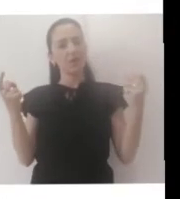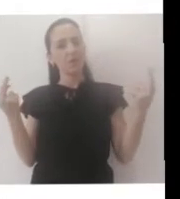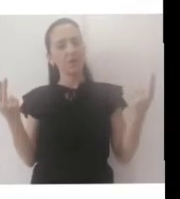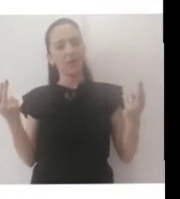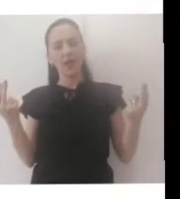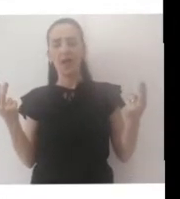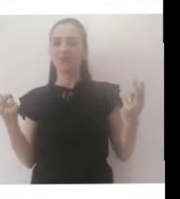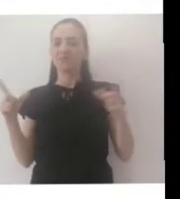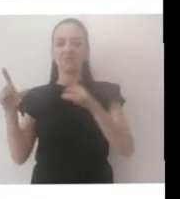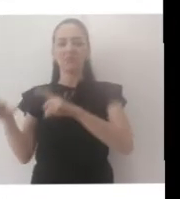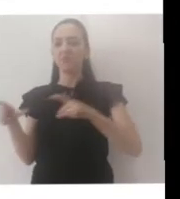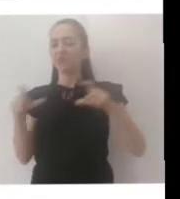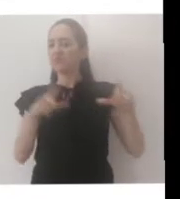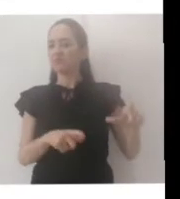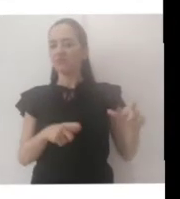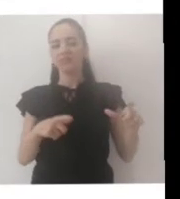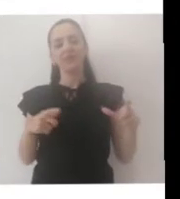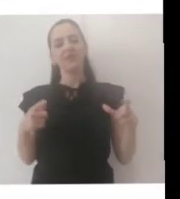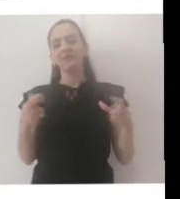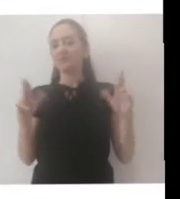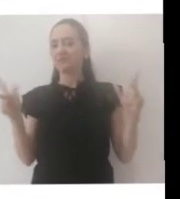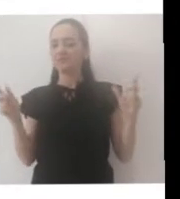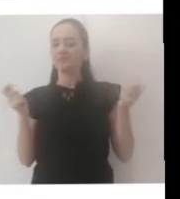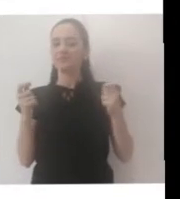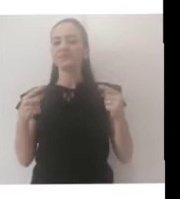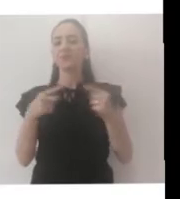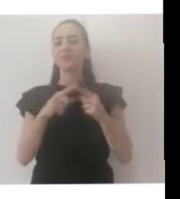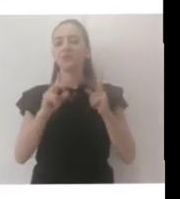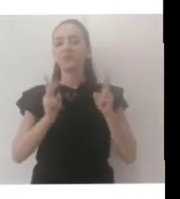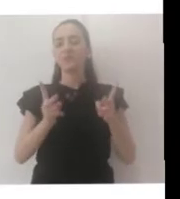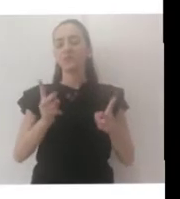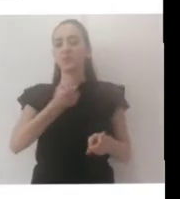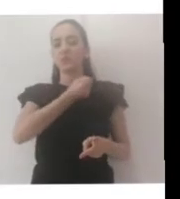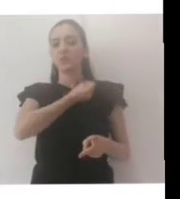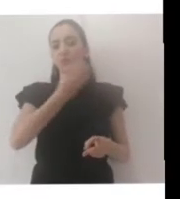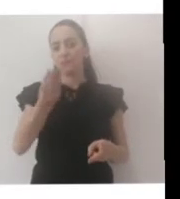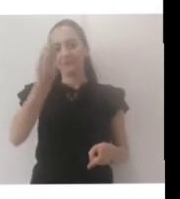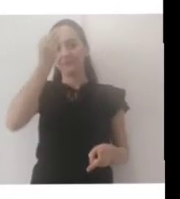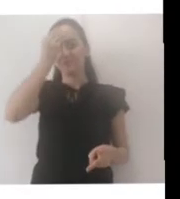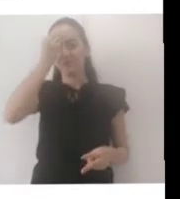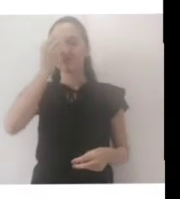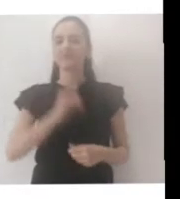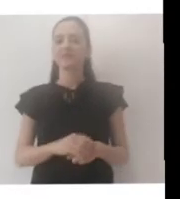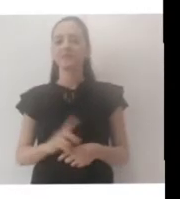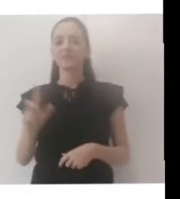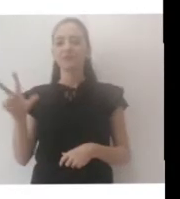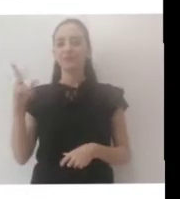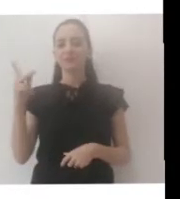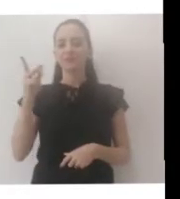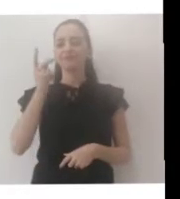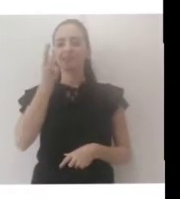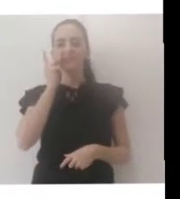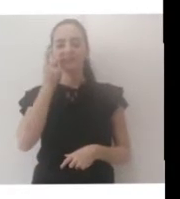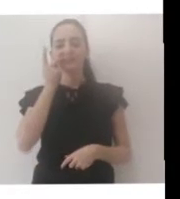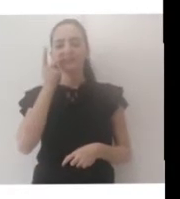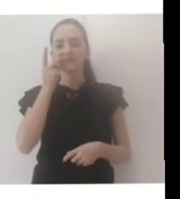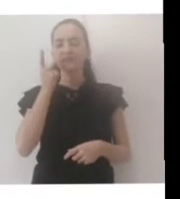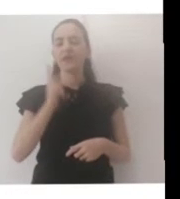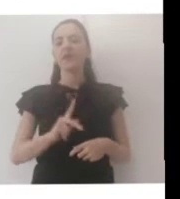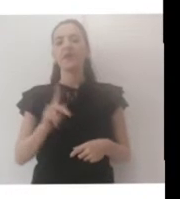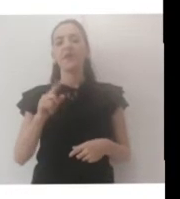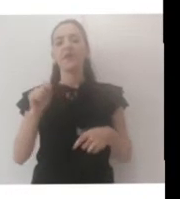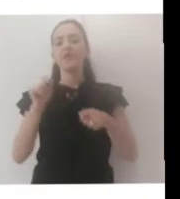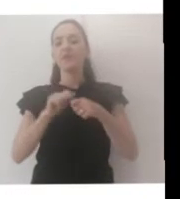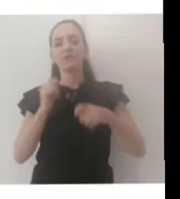do local. E isso está relacionado à conservação. Piaget elaborou provas